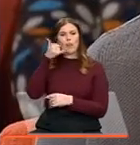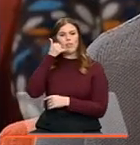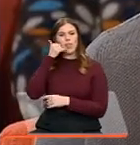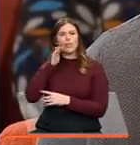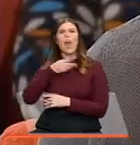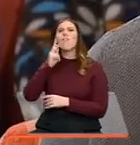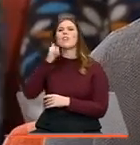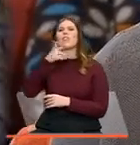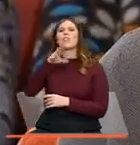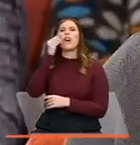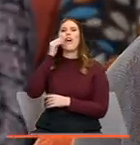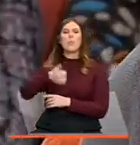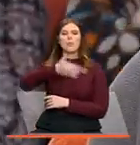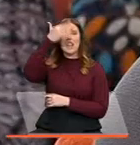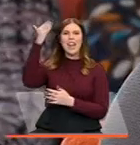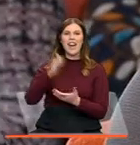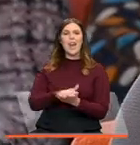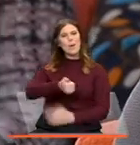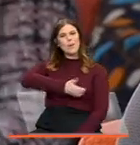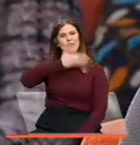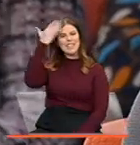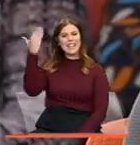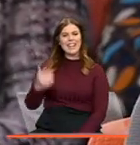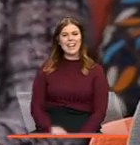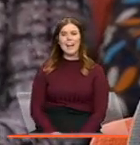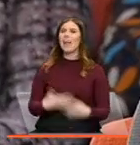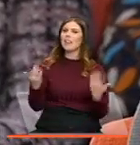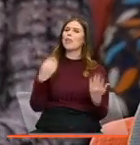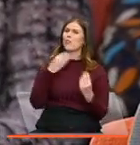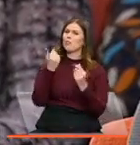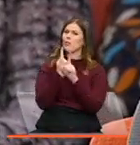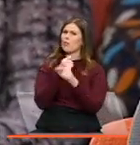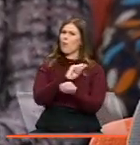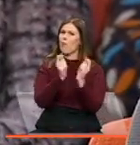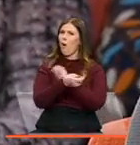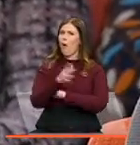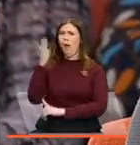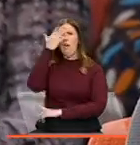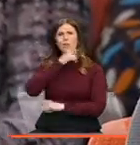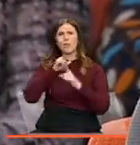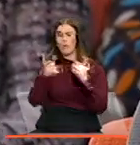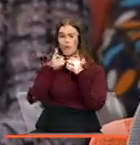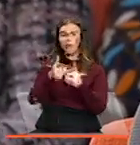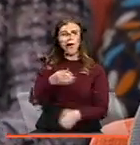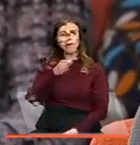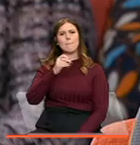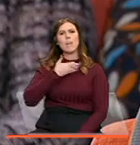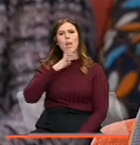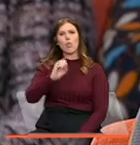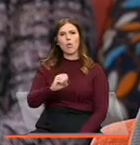Vítor, bom dia. Bom dia. Então, muita coisa mudou desde esta noite na companhia do